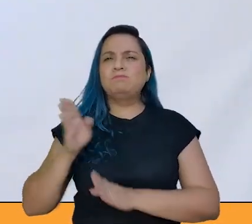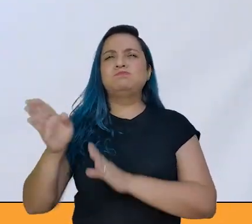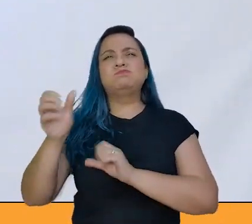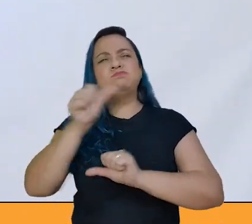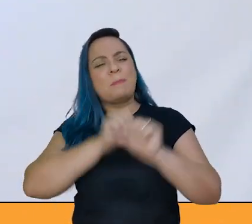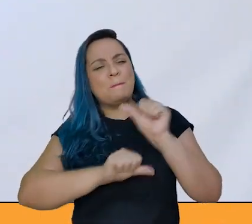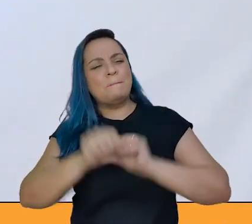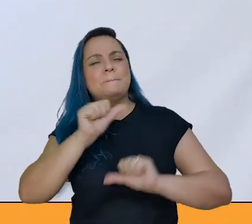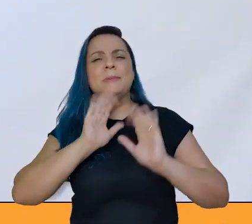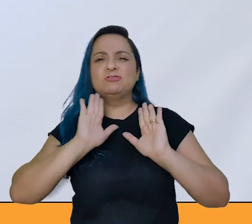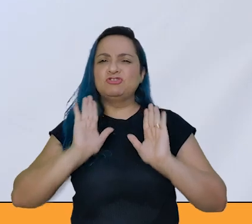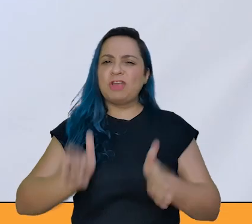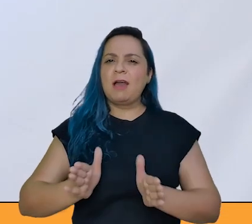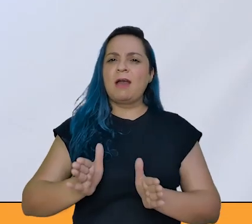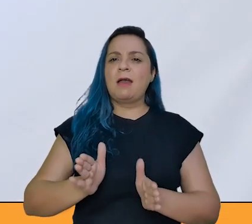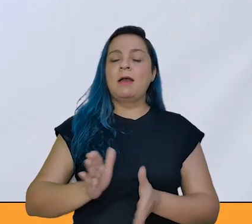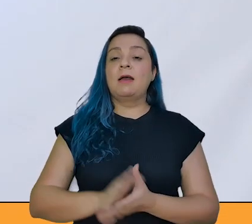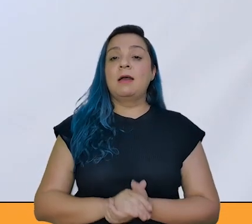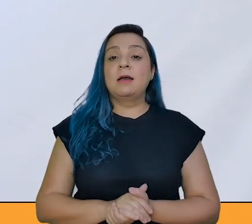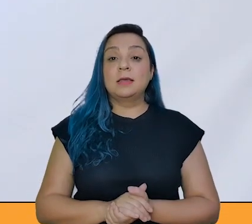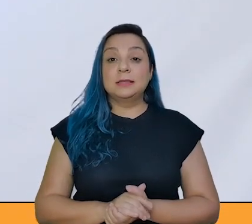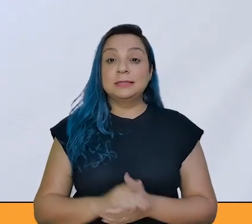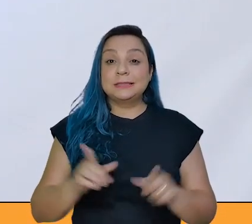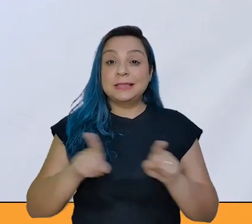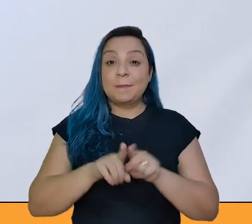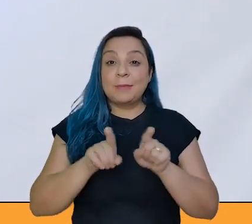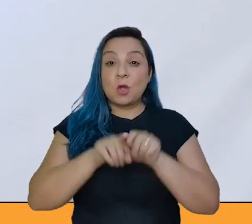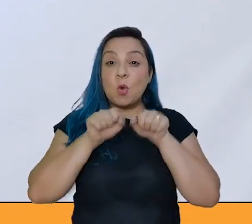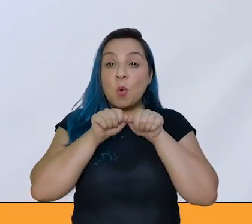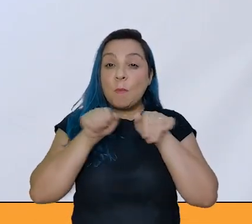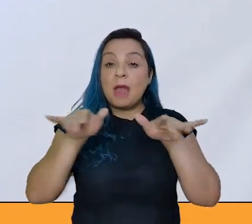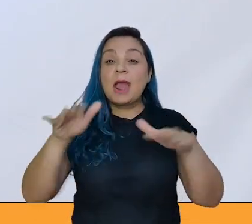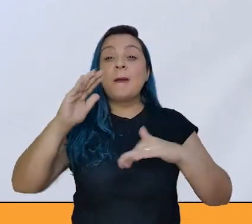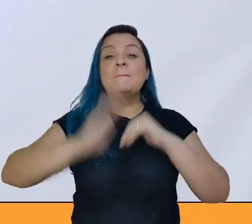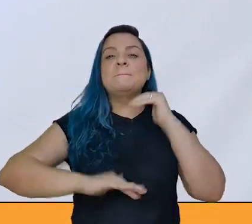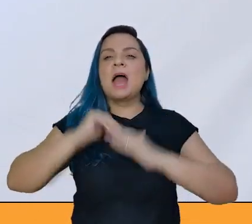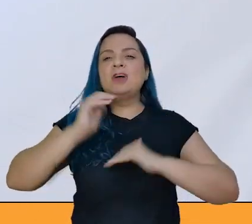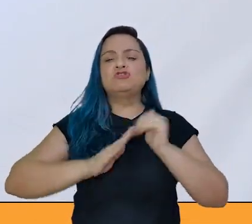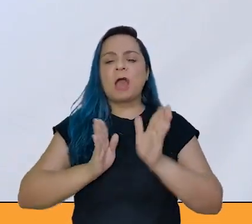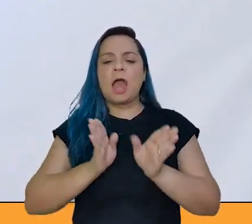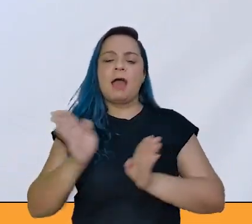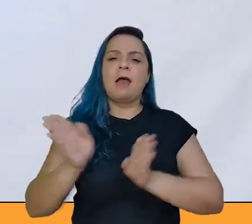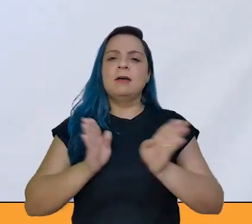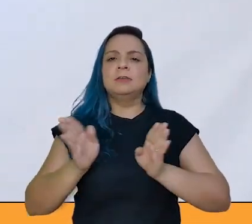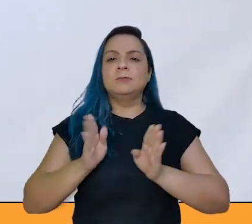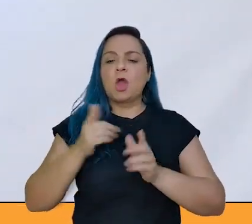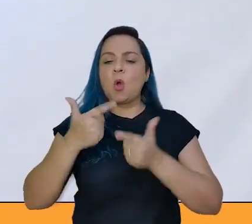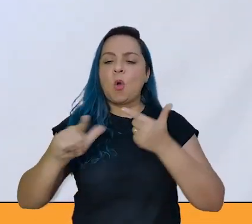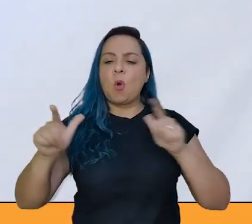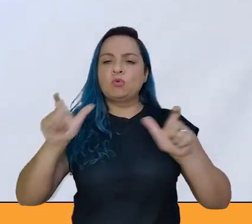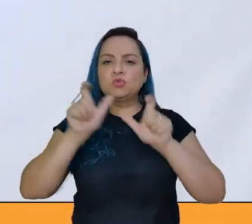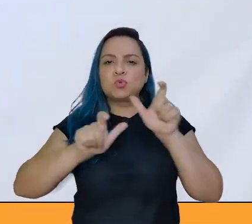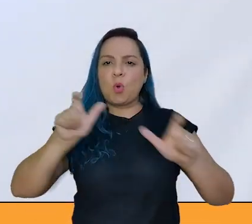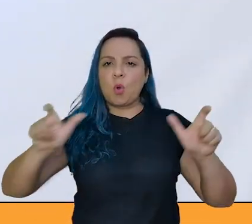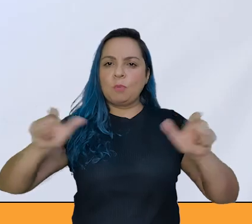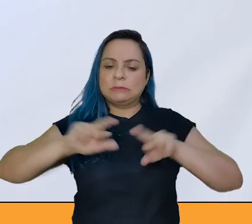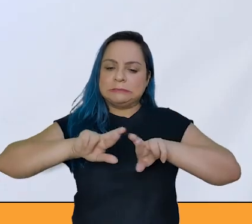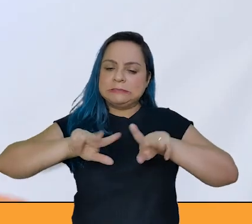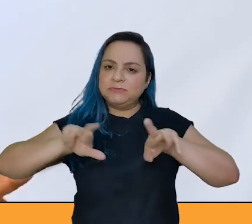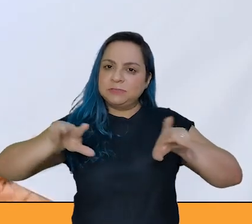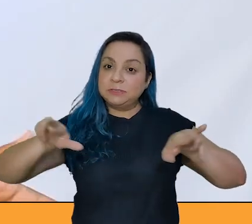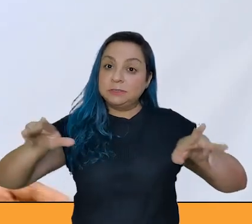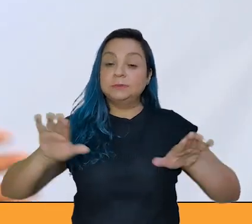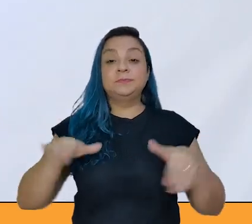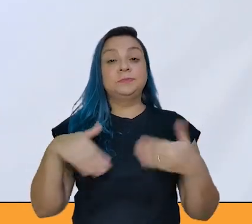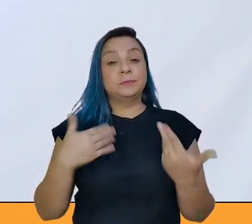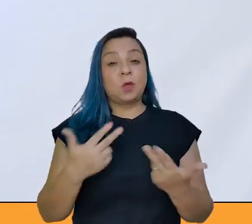já passou, e para além disso compartilho práticas acessíveis para diferentes corpos. Então, tem